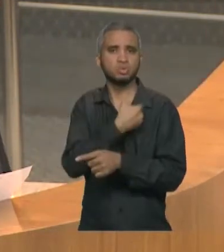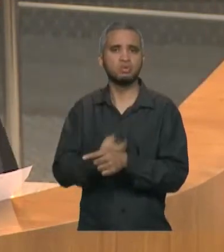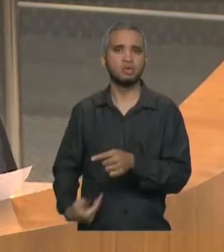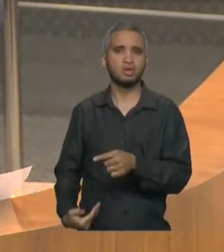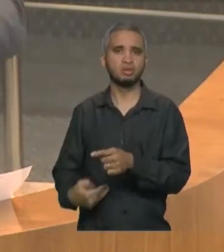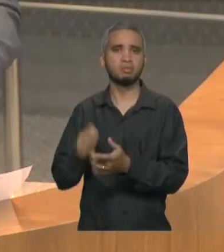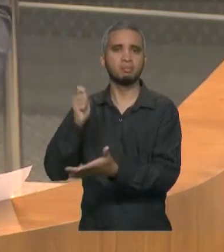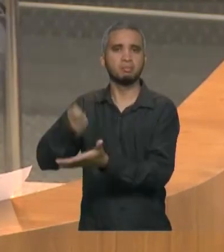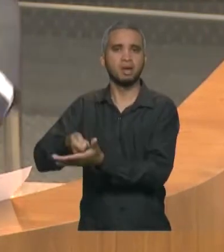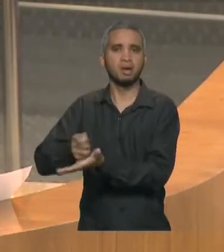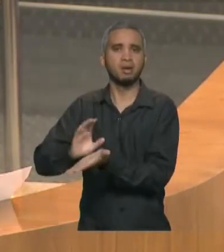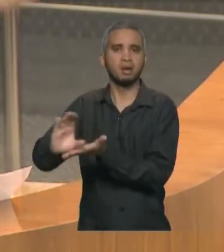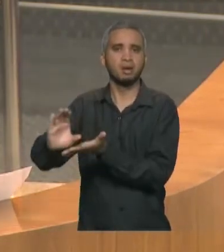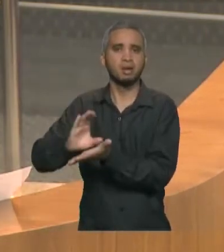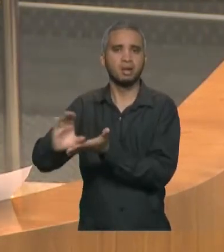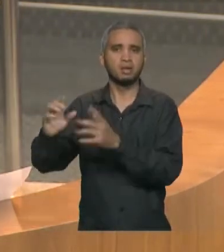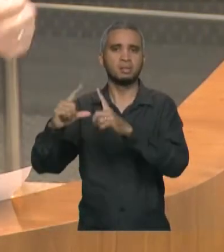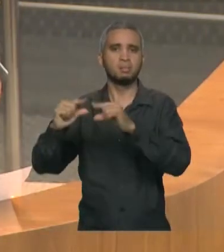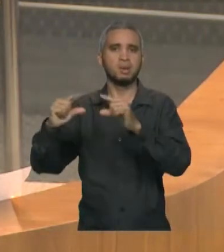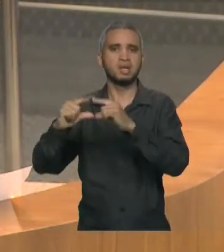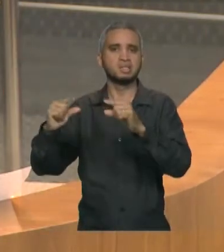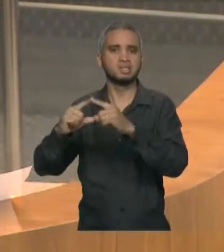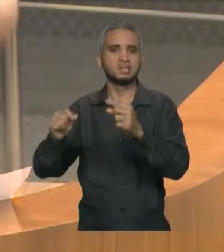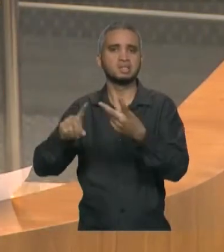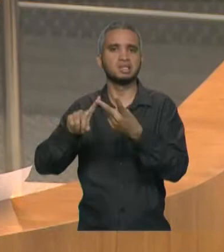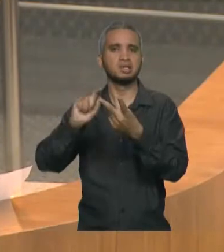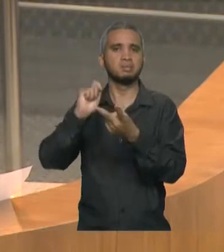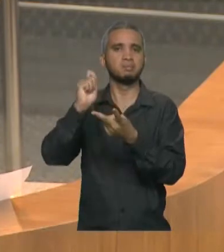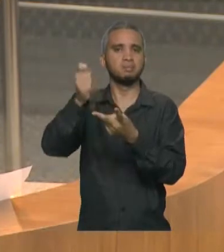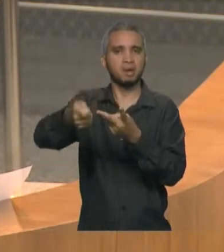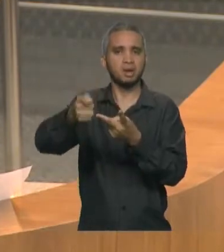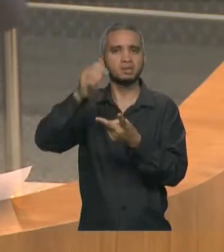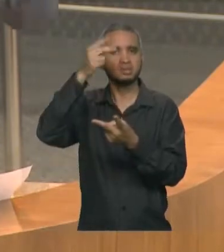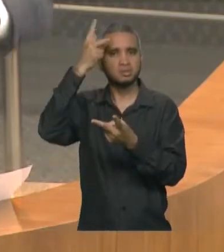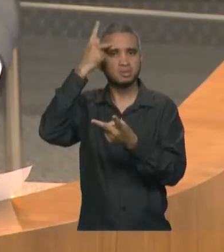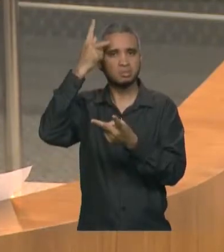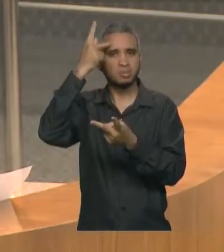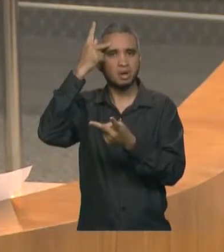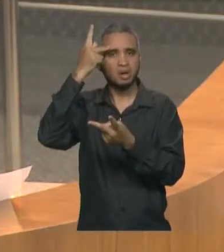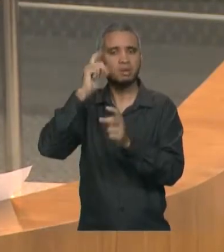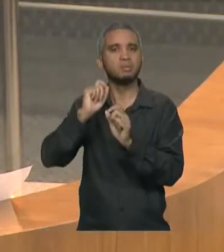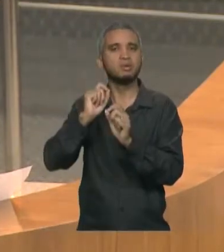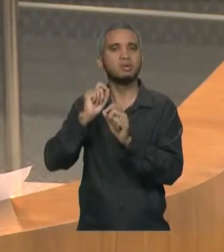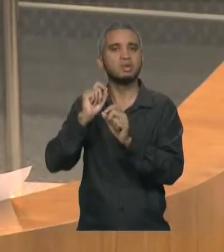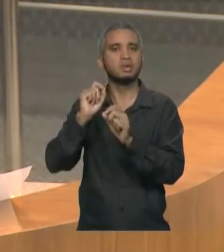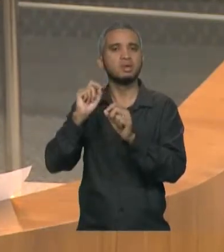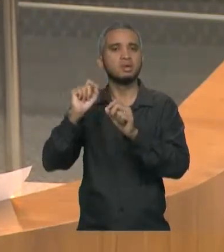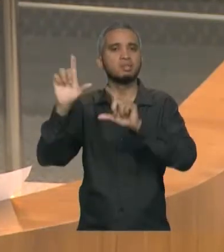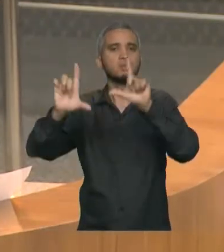paga lá em Brasília, é isso que ele paga lá em São Paulo, para comprar a imprensa nacional.